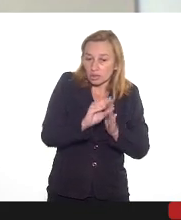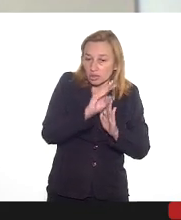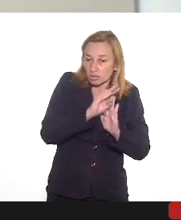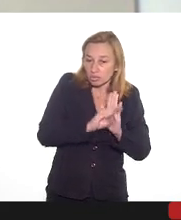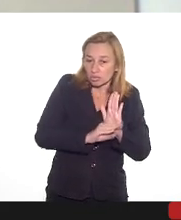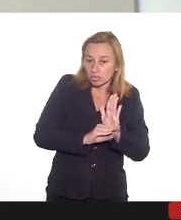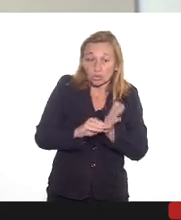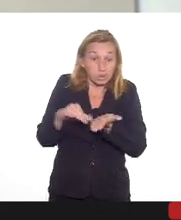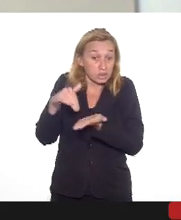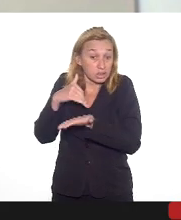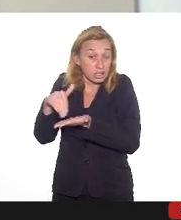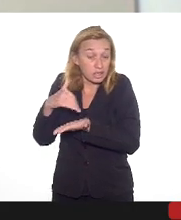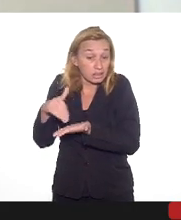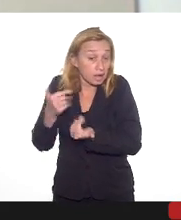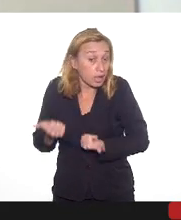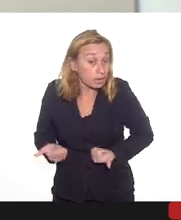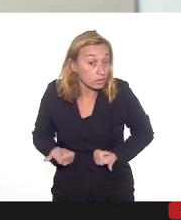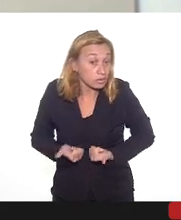secretário